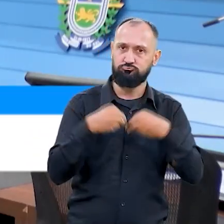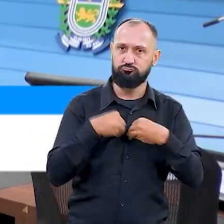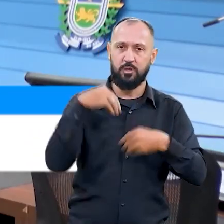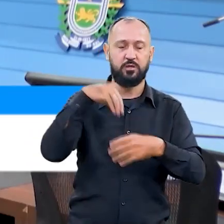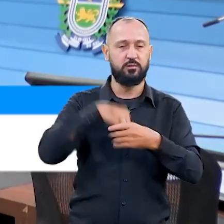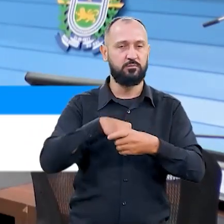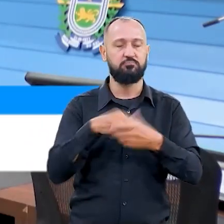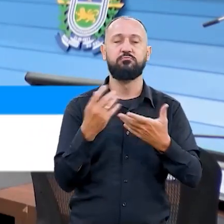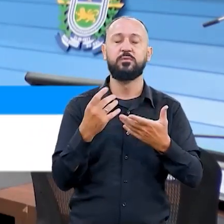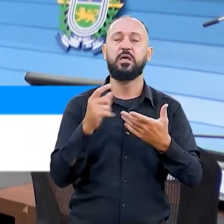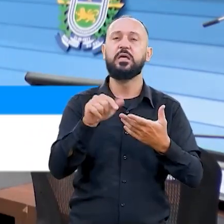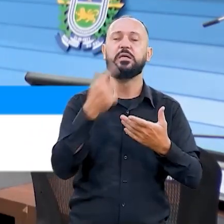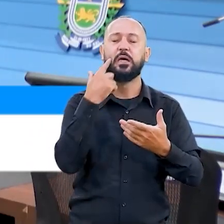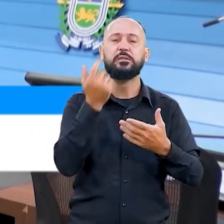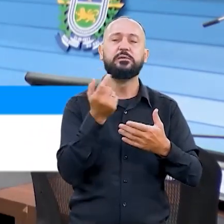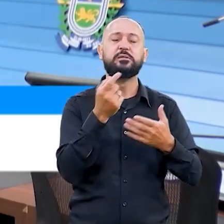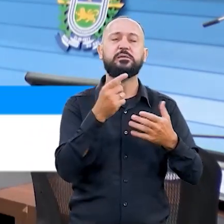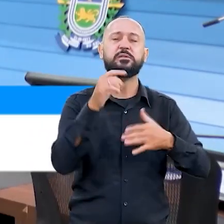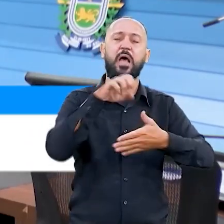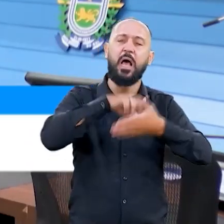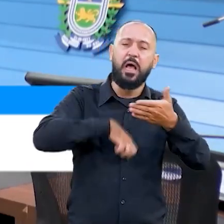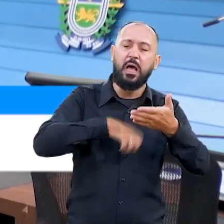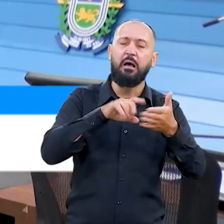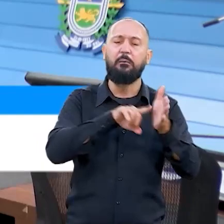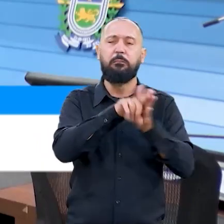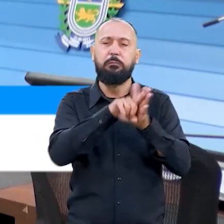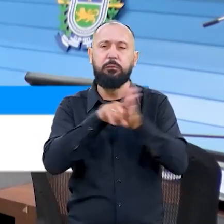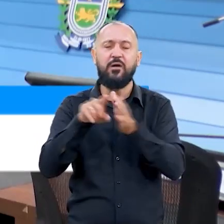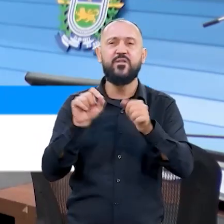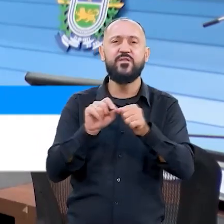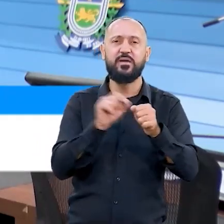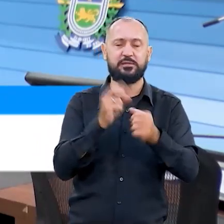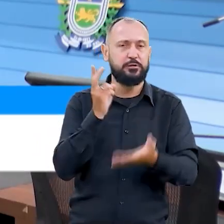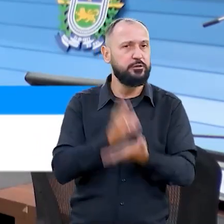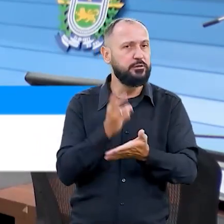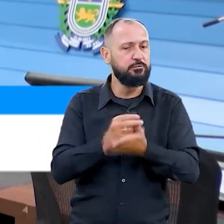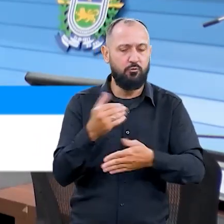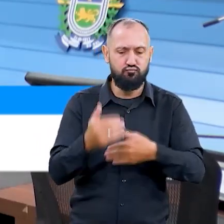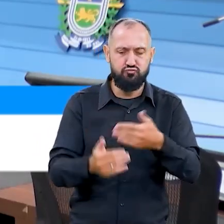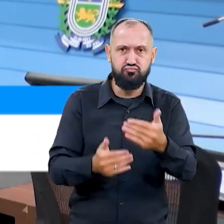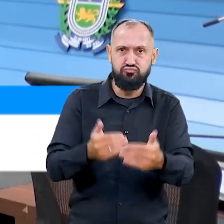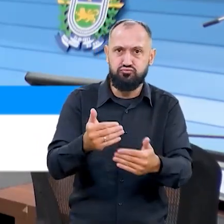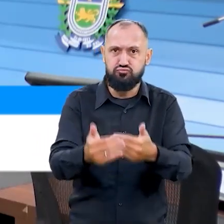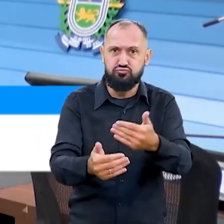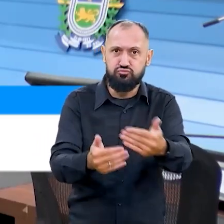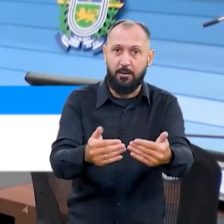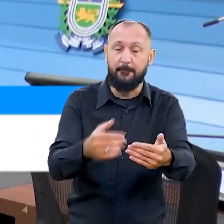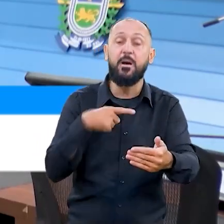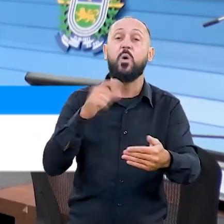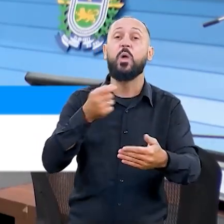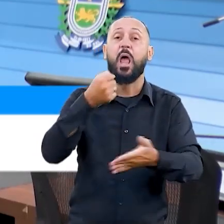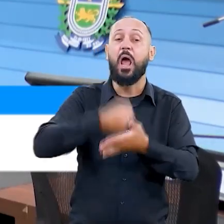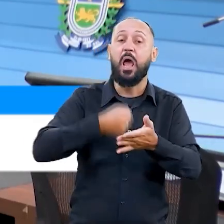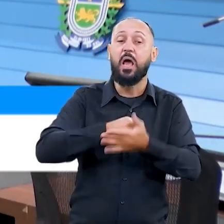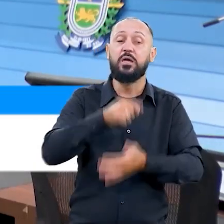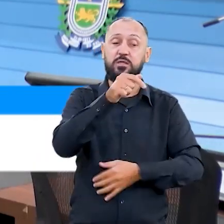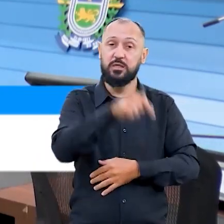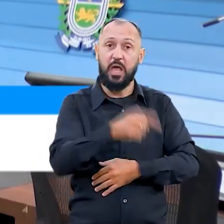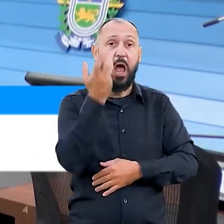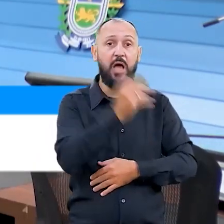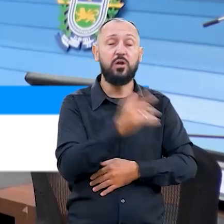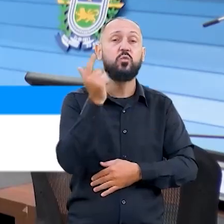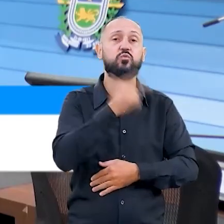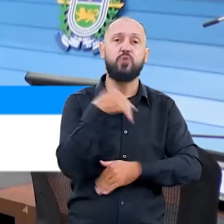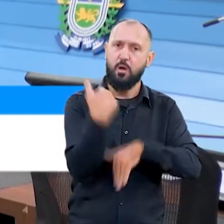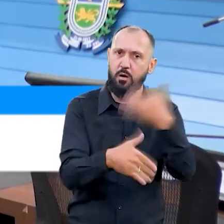pública de saúde. Esses exames e avaliações deverão ocorrer de forma continuada e periódica para garantir que a criança possa se